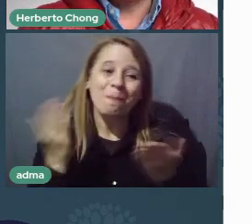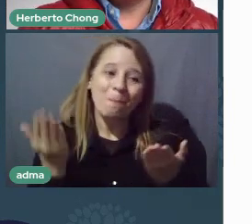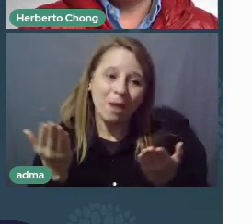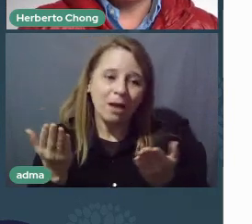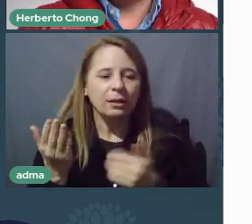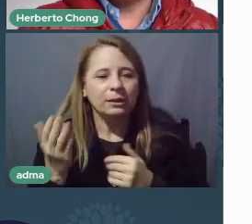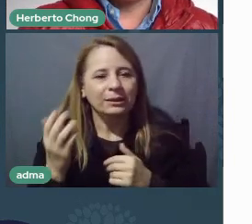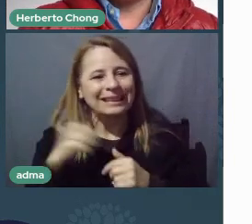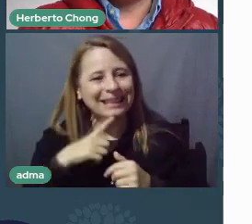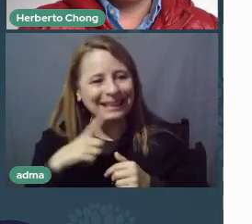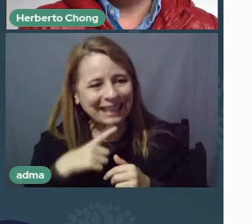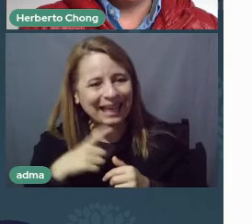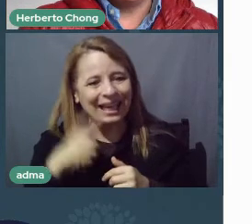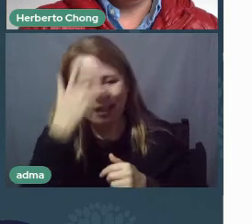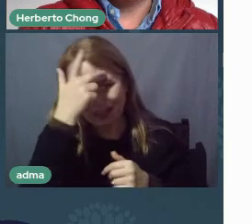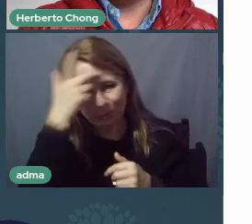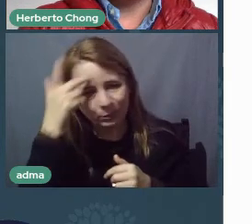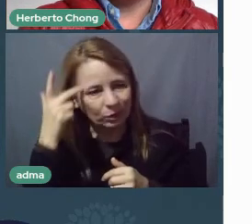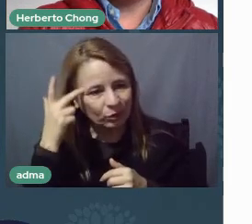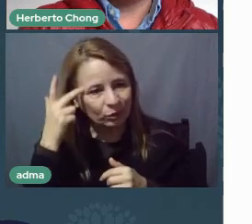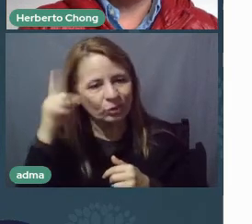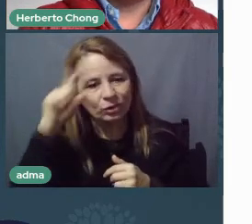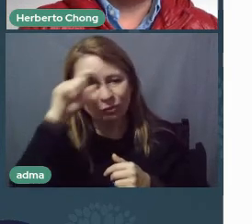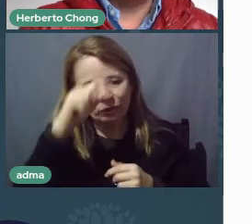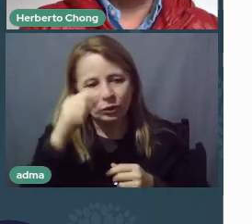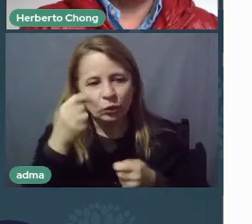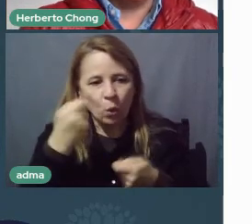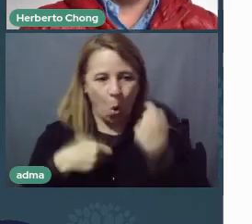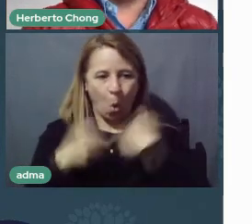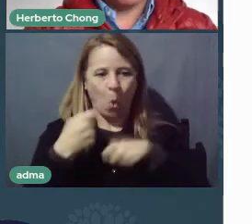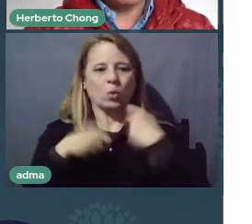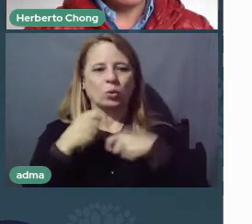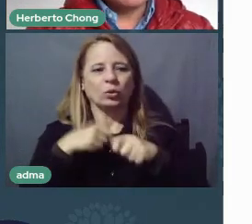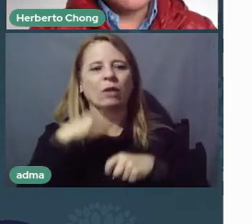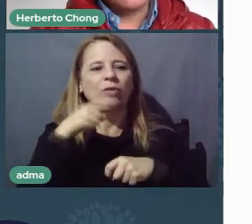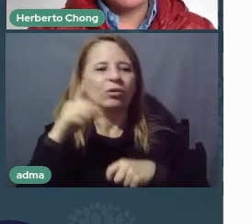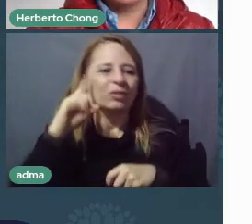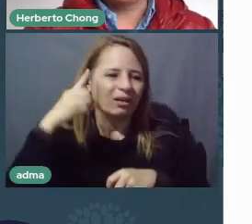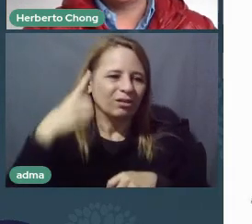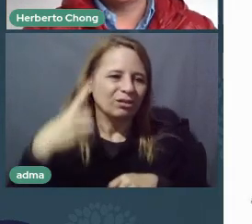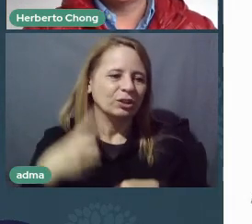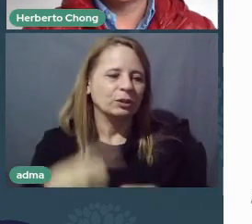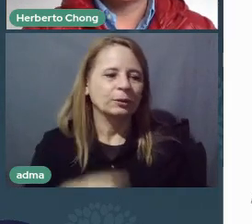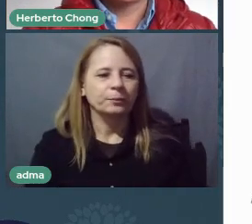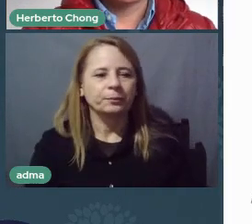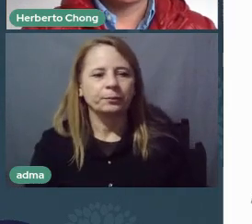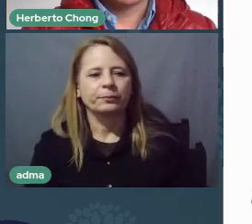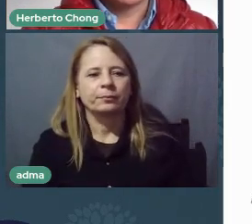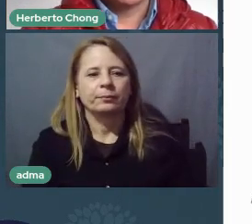existem sintomas, exacerbações e limitações no seu dia a dia. Seguinte.